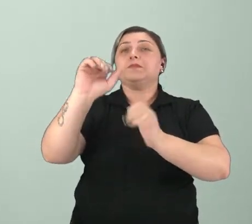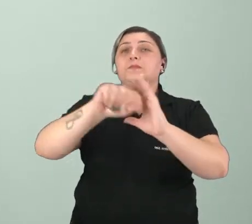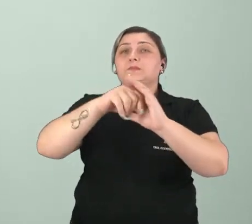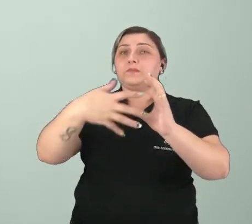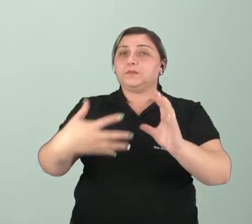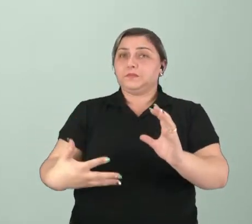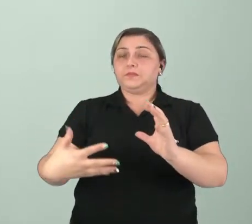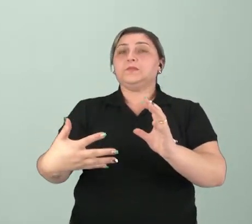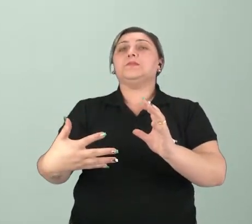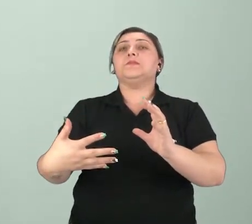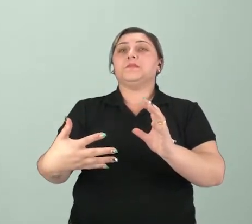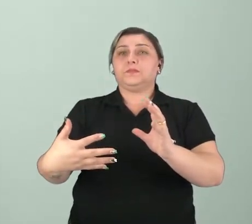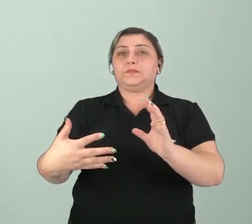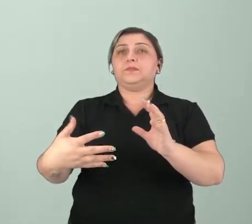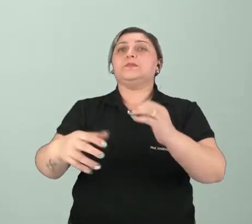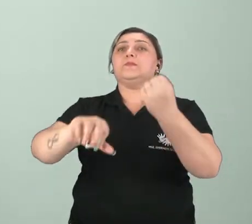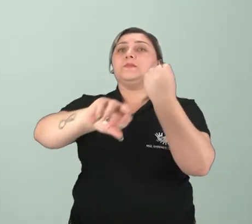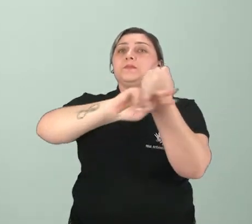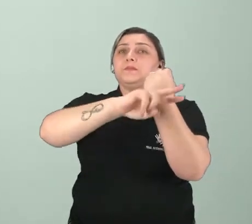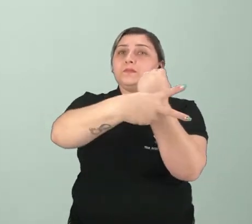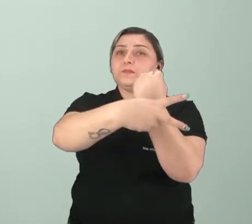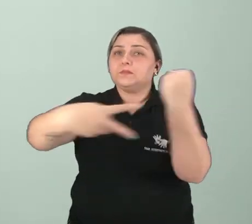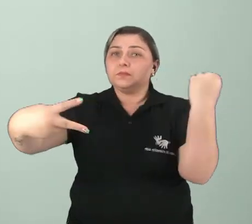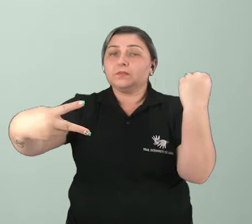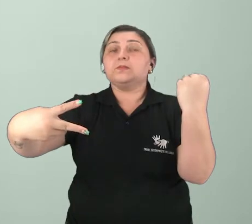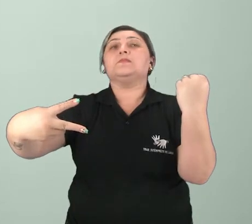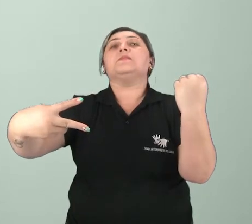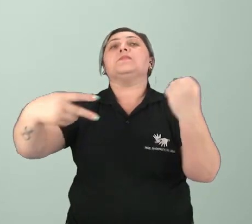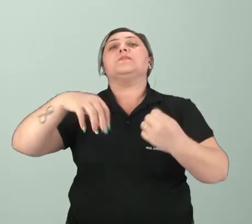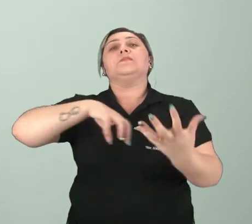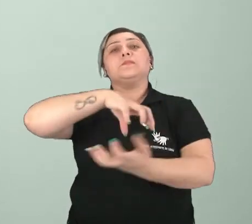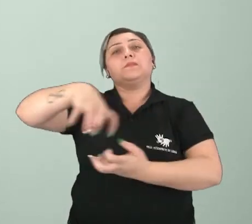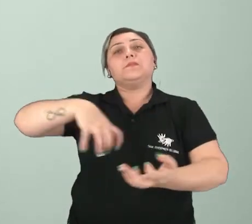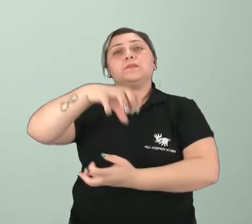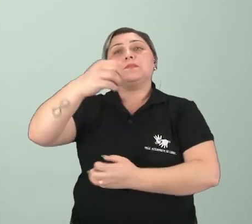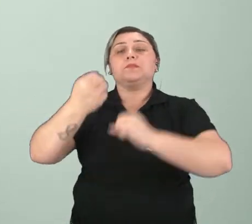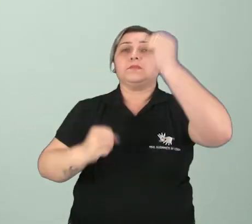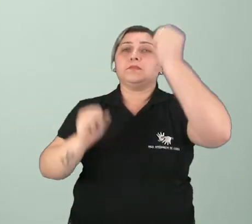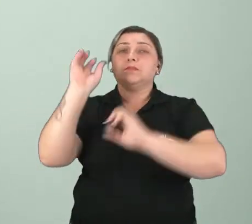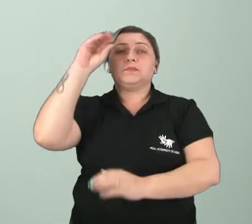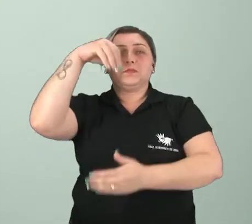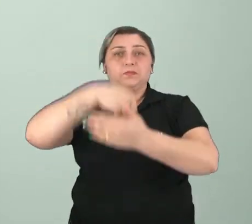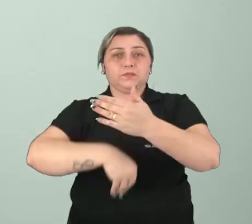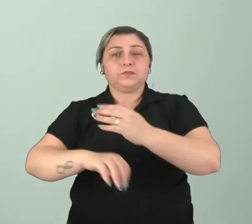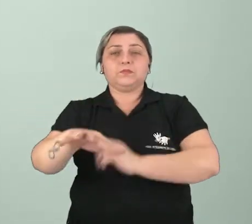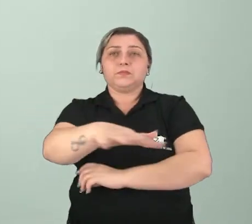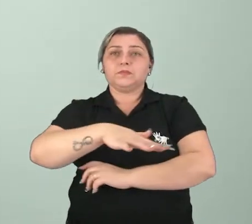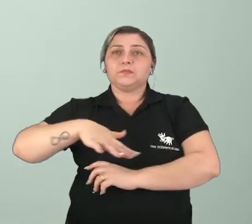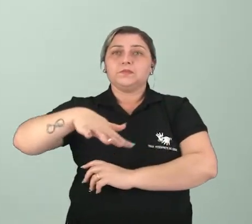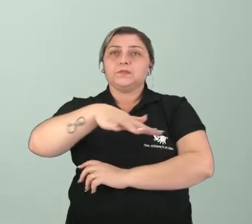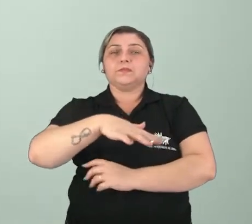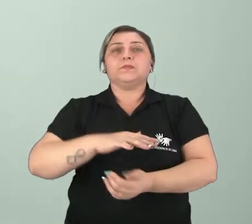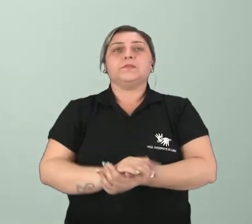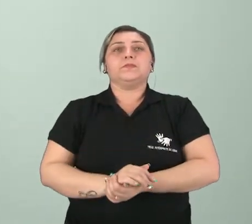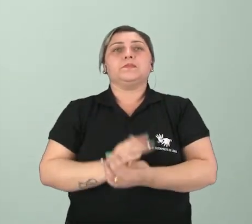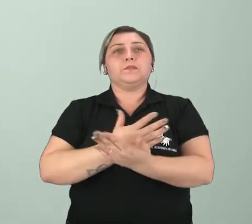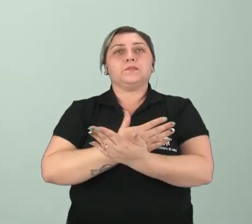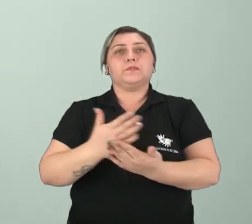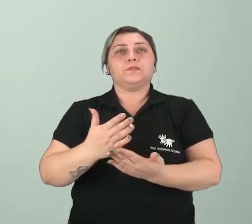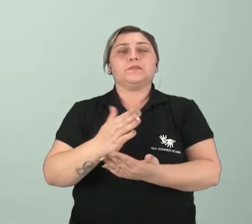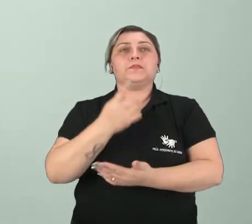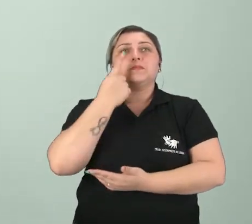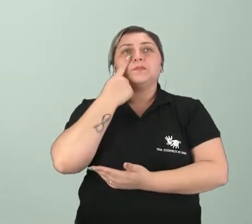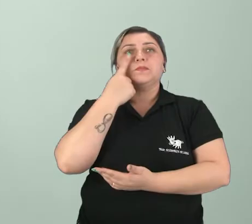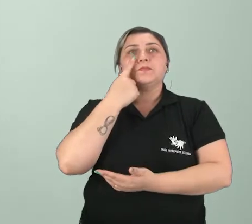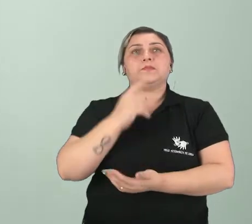principais consequências dessa Revolução Industrial dentro da nossa sociedade, certo? Então, vamos lá começar, observem